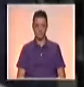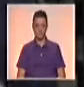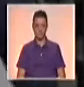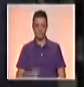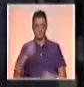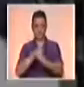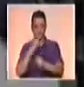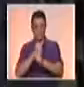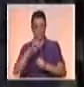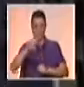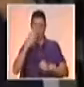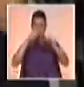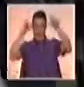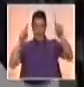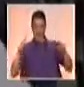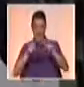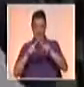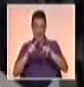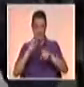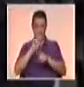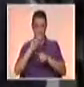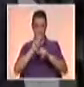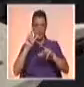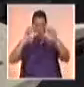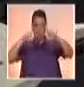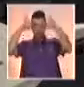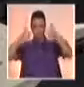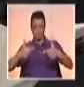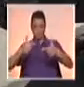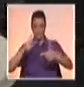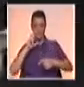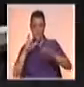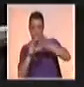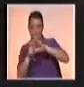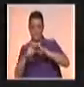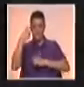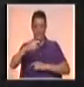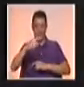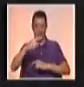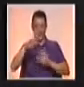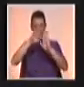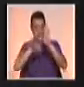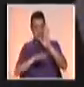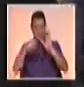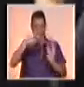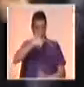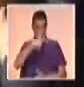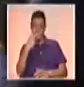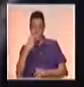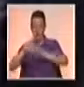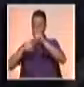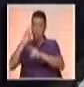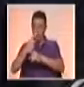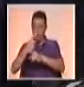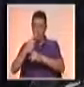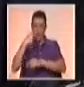O serviço de duplo ecrã coloca numa mesma página a janela de vídeo que contém a emissão do programa de TV e outra com